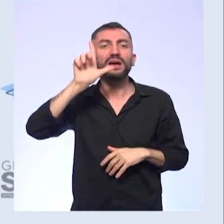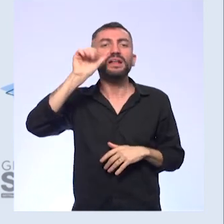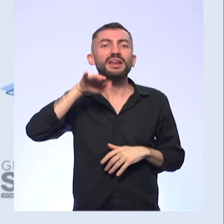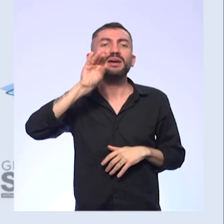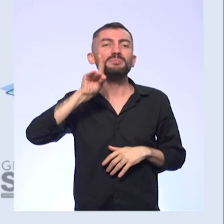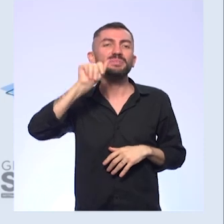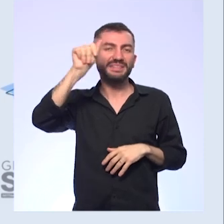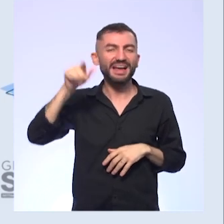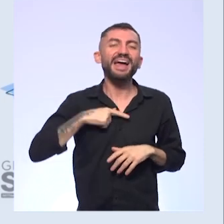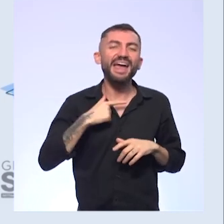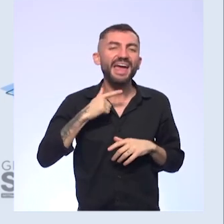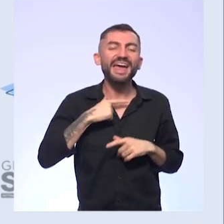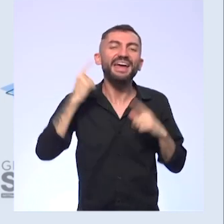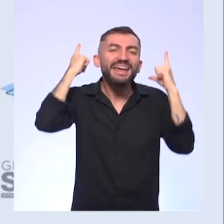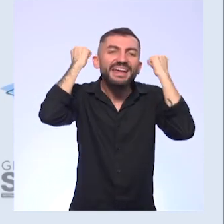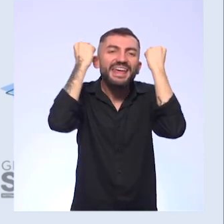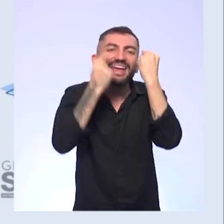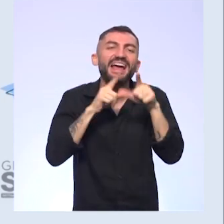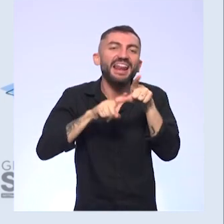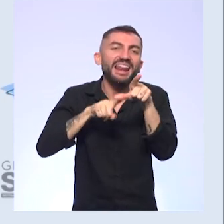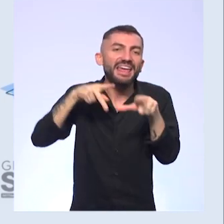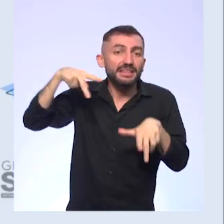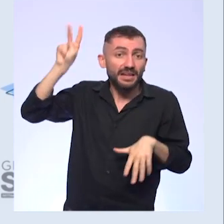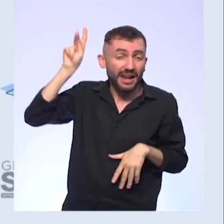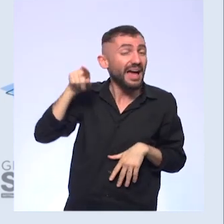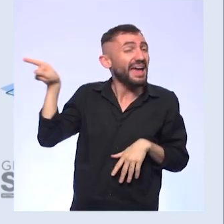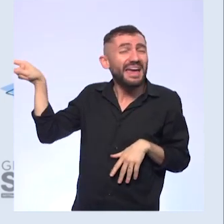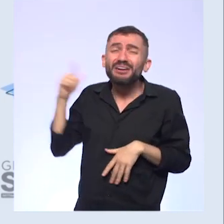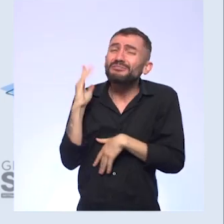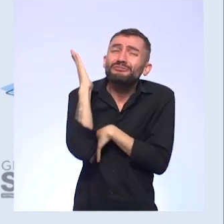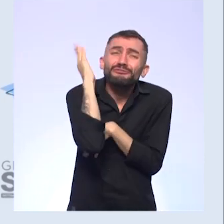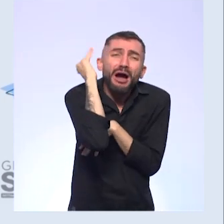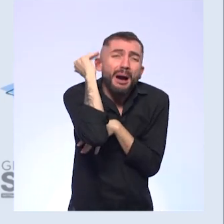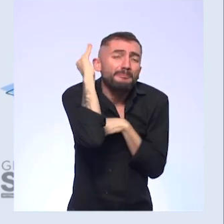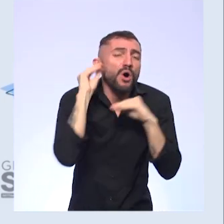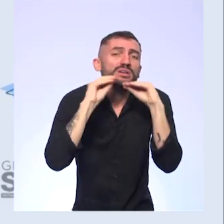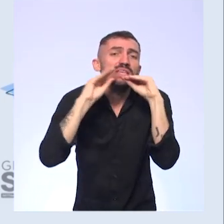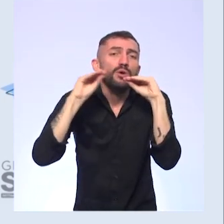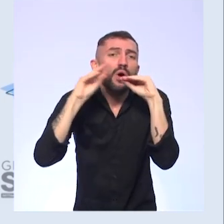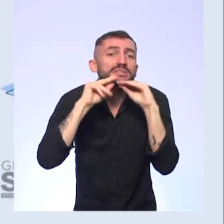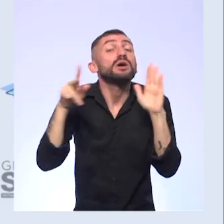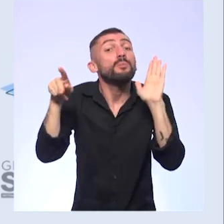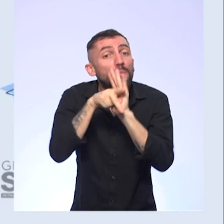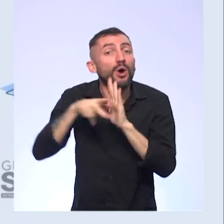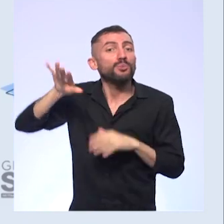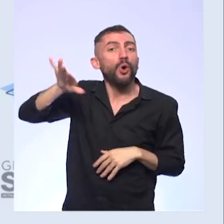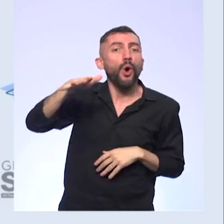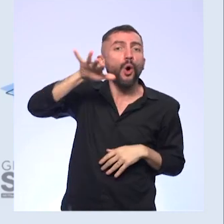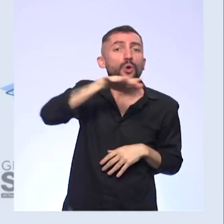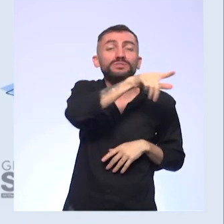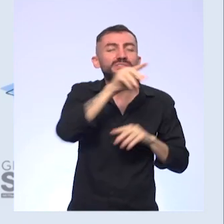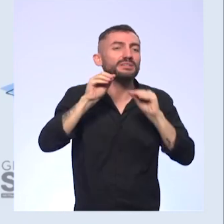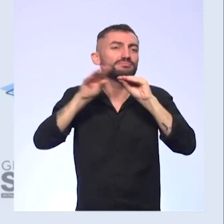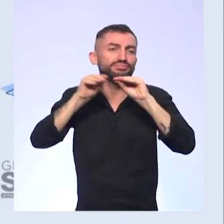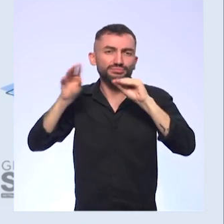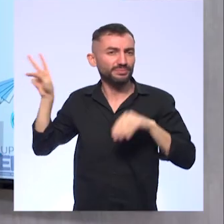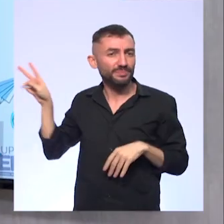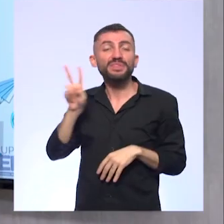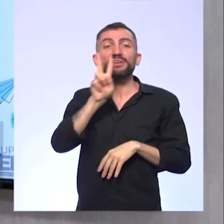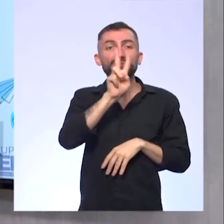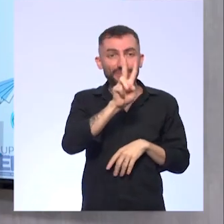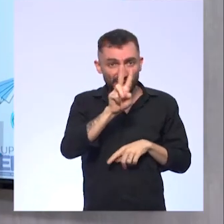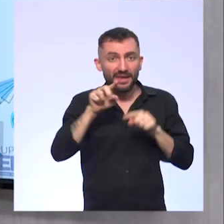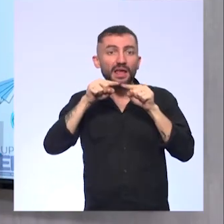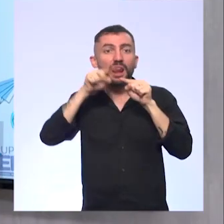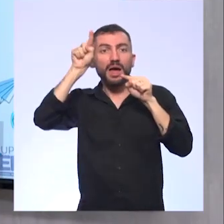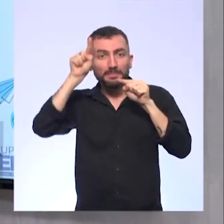Essa equação a equação mais famosa da ondulatória conhecida como equação fundamental da ondulatória é o ver lambda F